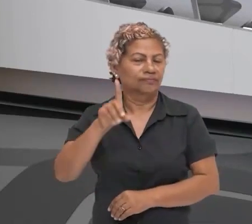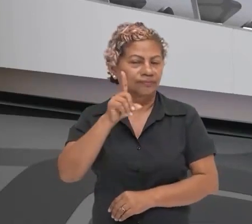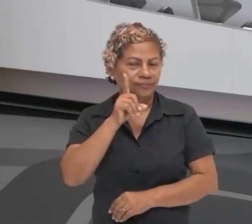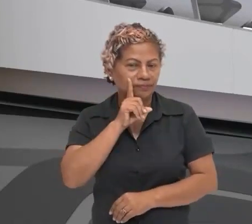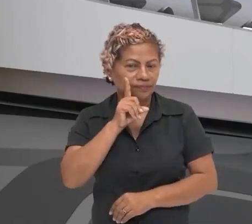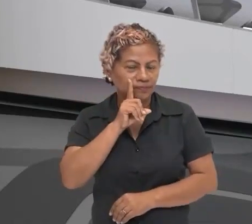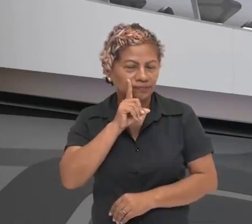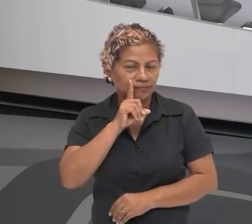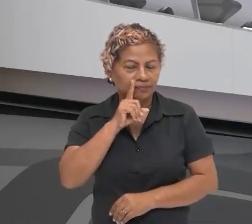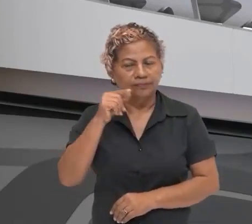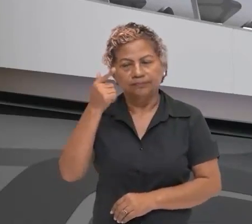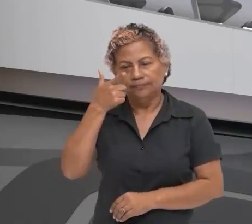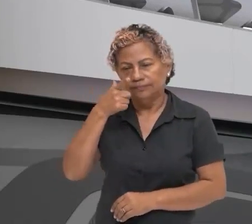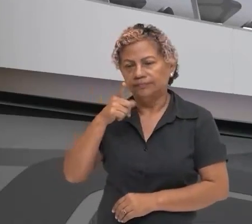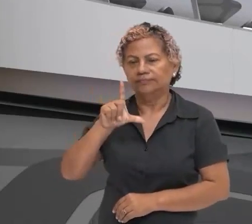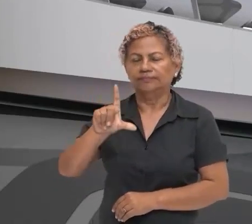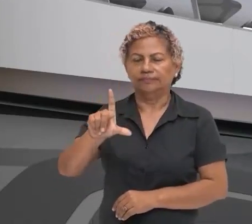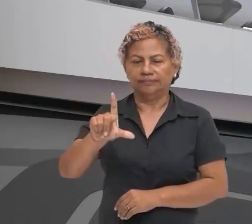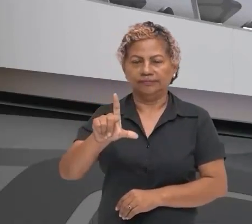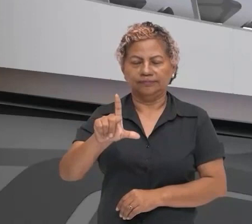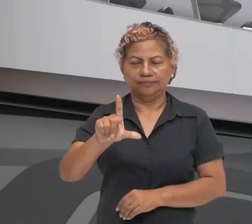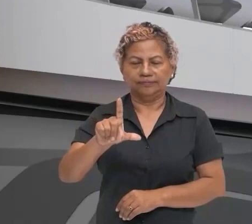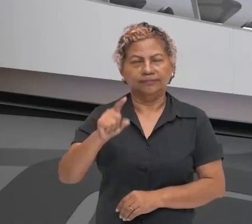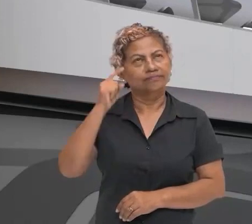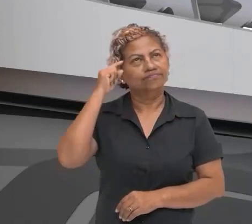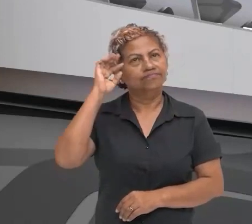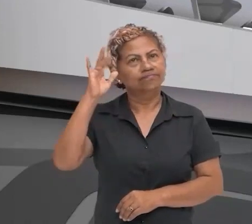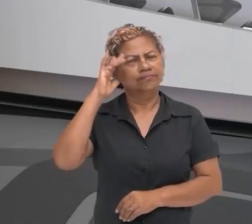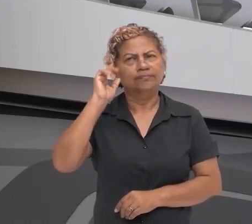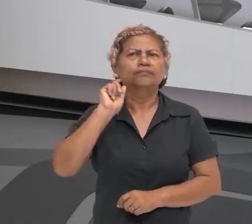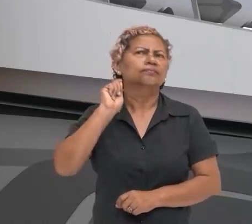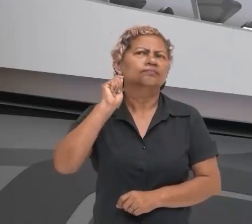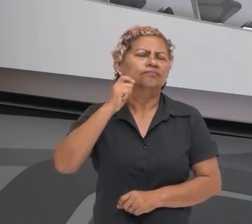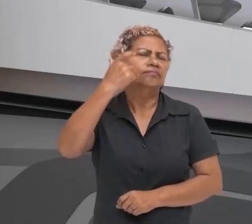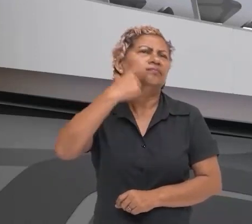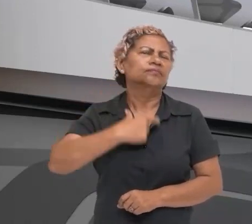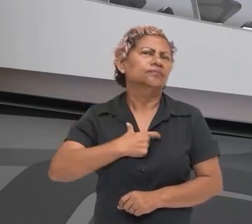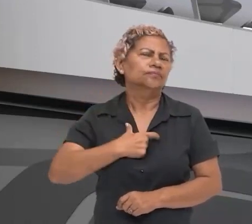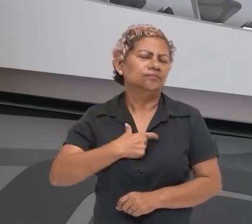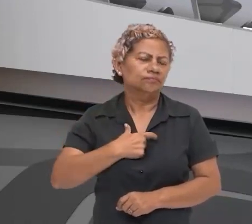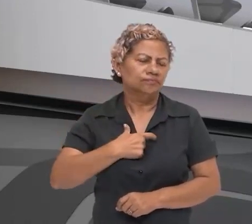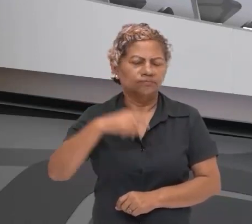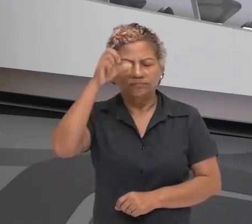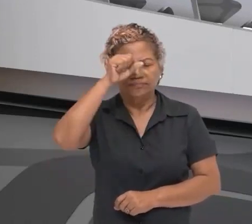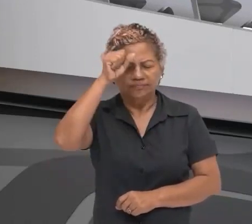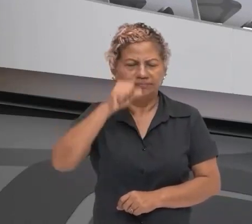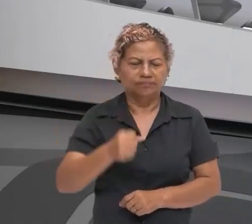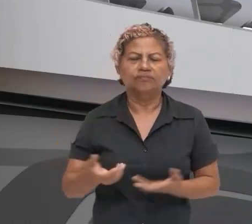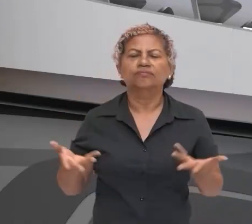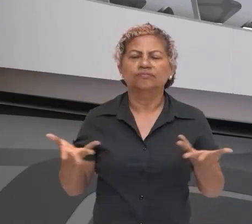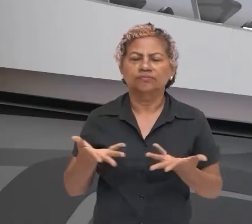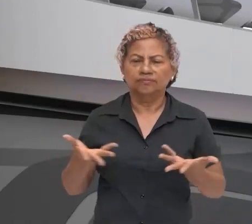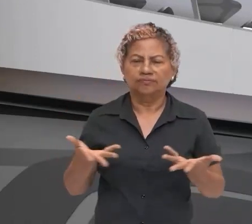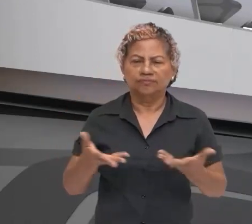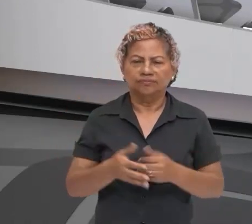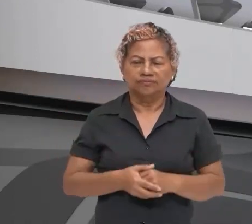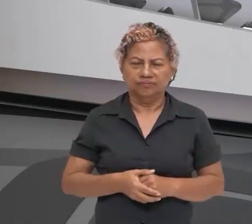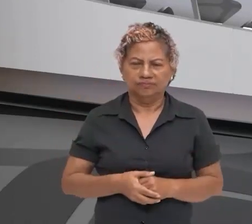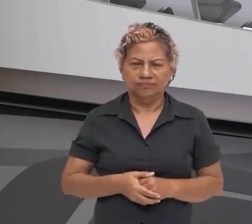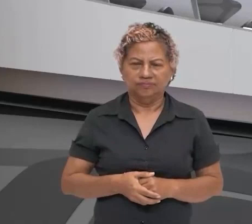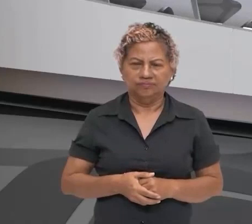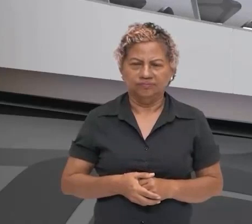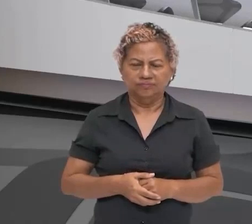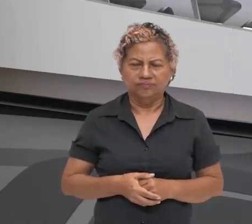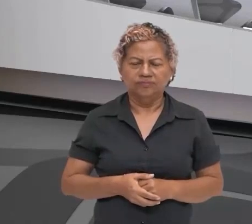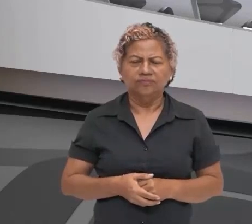dia nós conseguimos fazer uma reflexão. O que eu aprendi hoje? O que foi diferente? Como foi as minhas